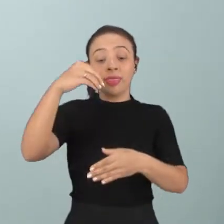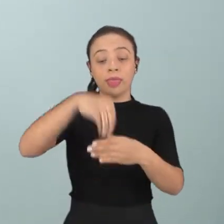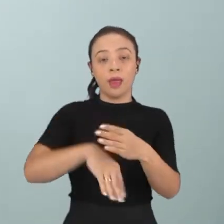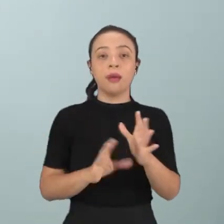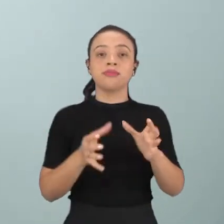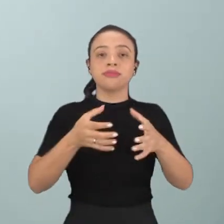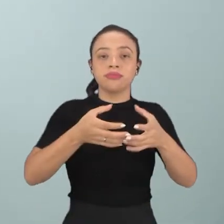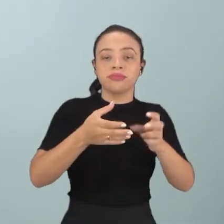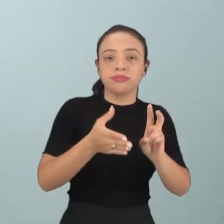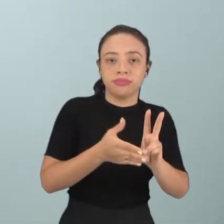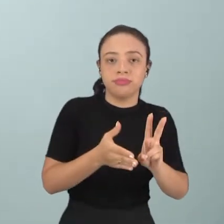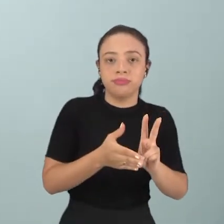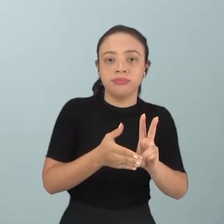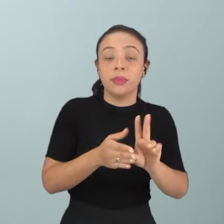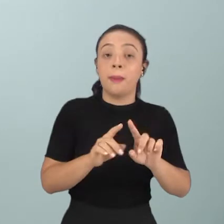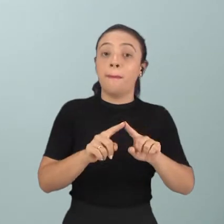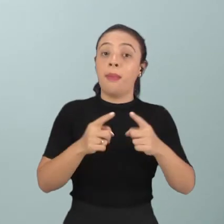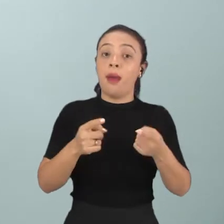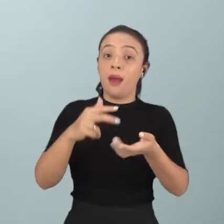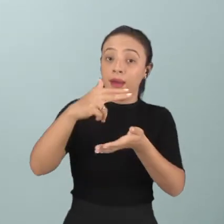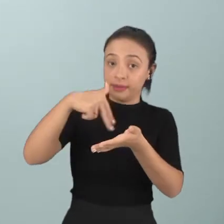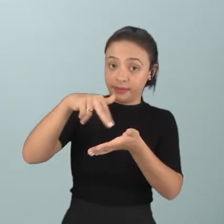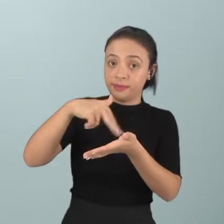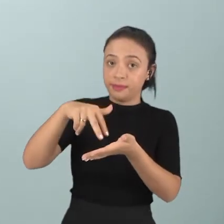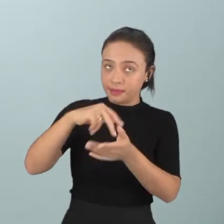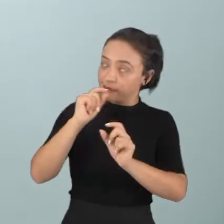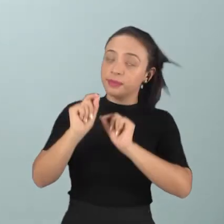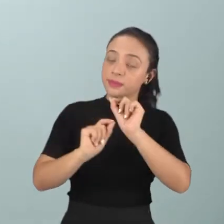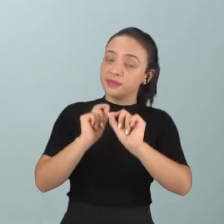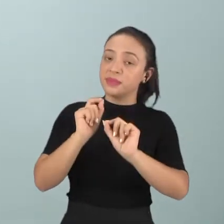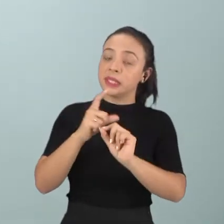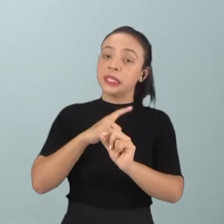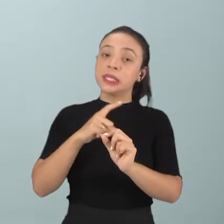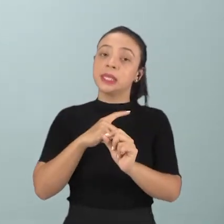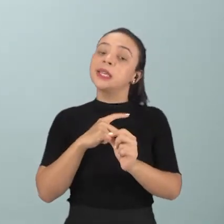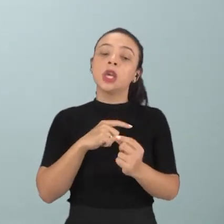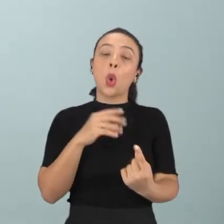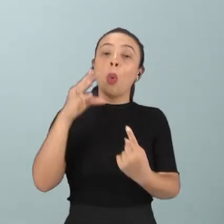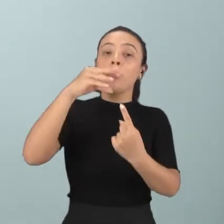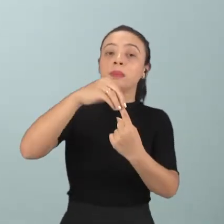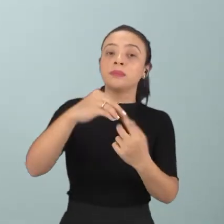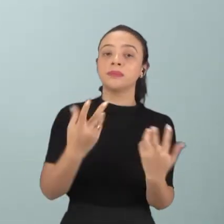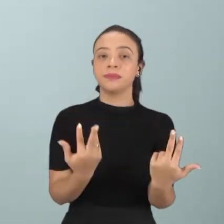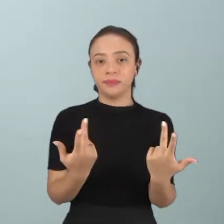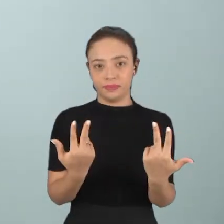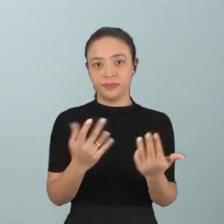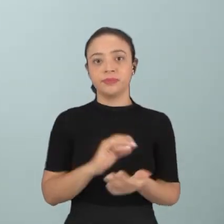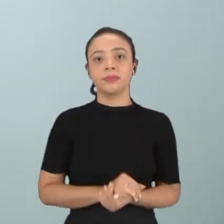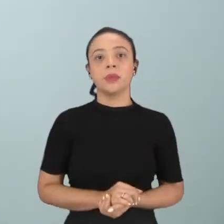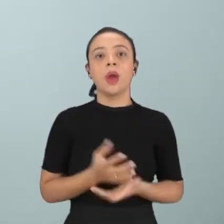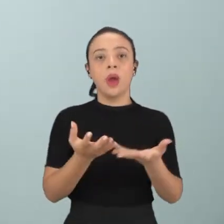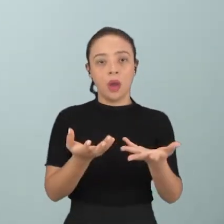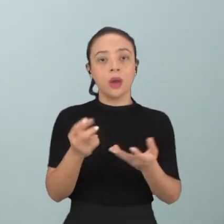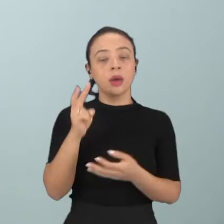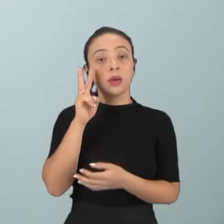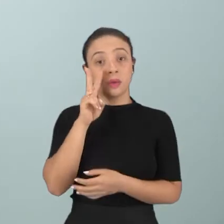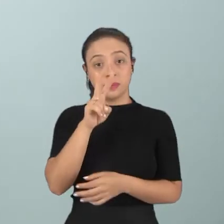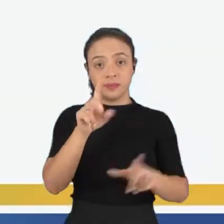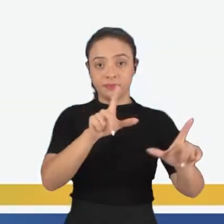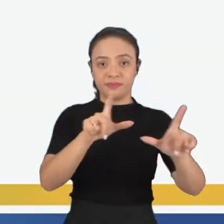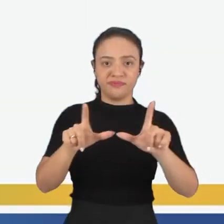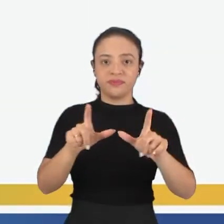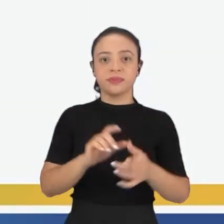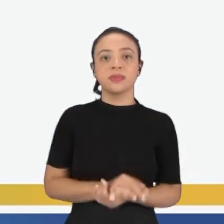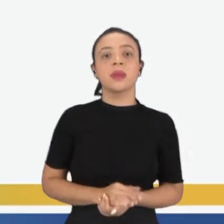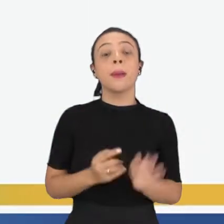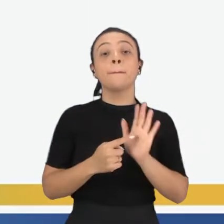tribo. Só que as danças, de modo geral, elas têm o mesmo objetivo. E eu quero que você acompanhe aqui nesse slide, que